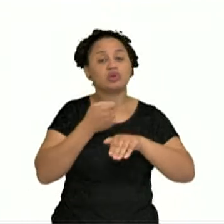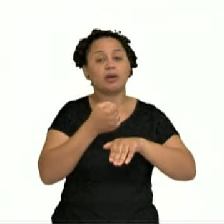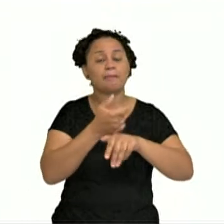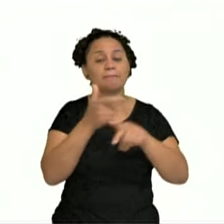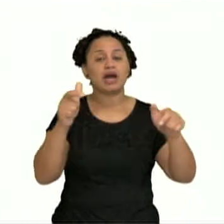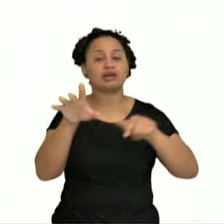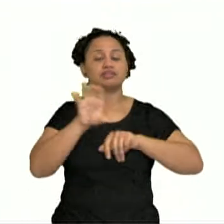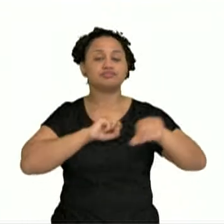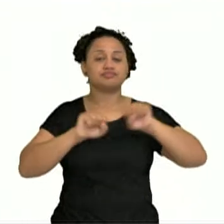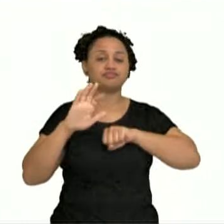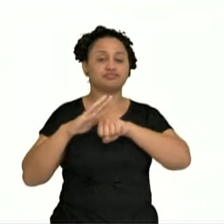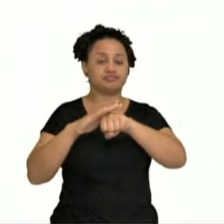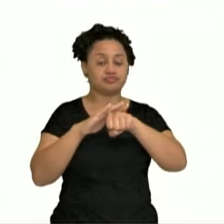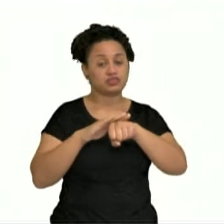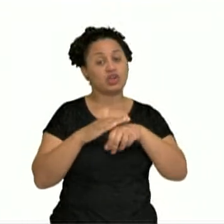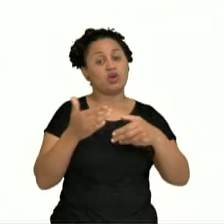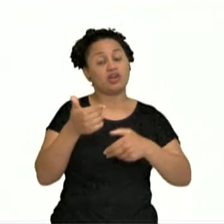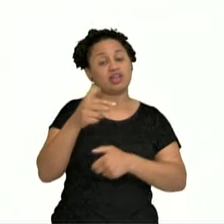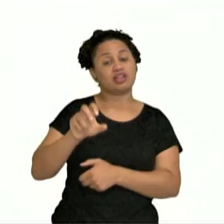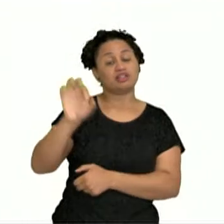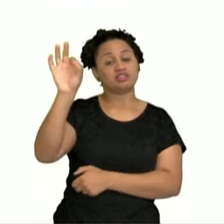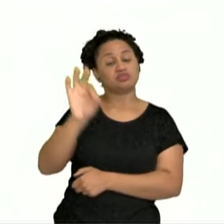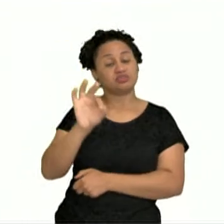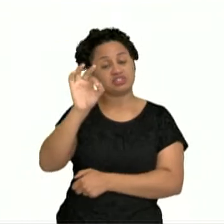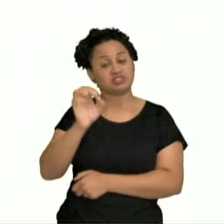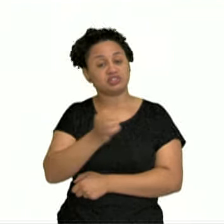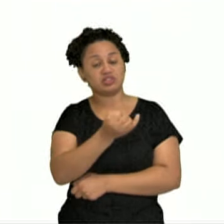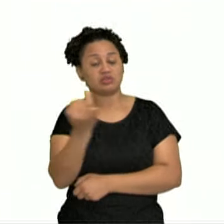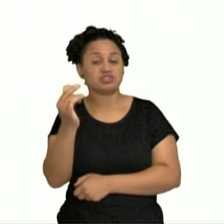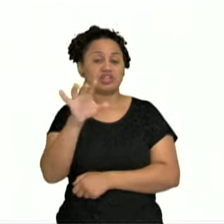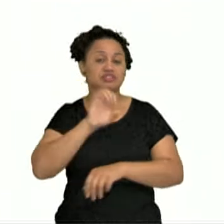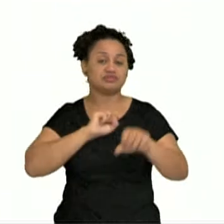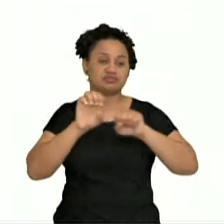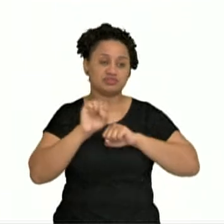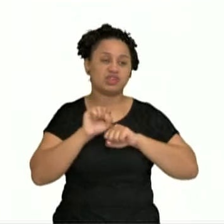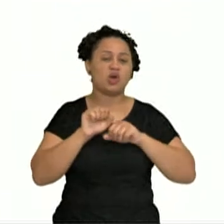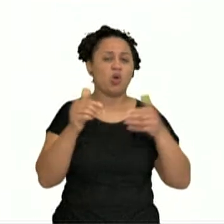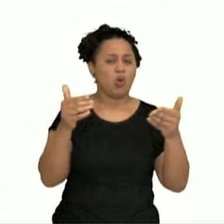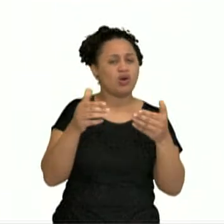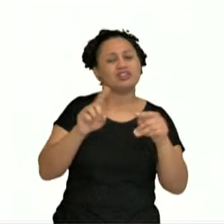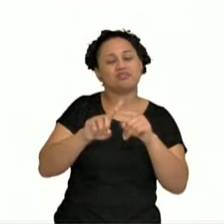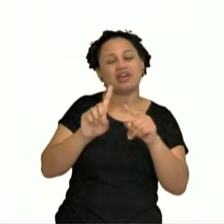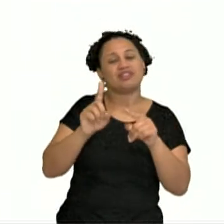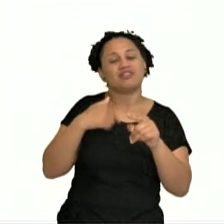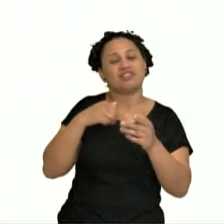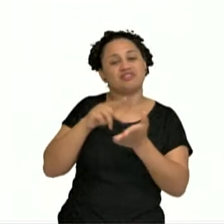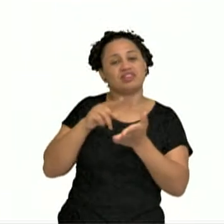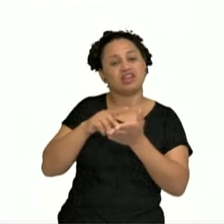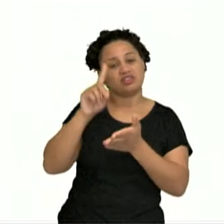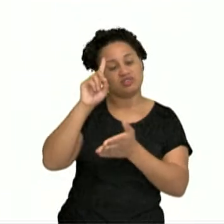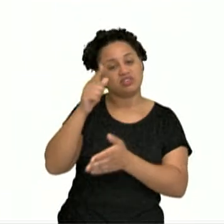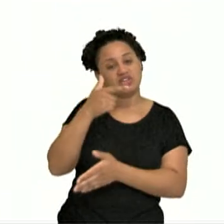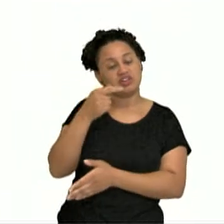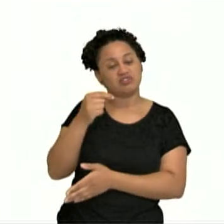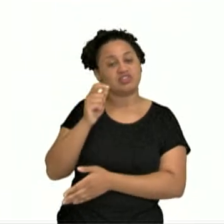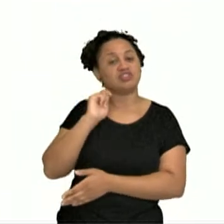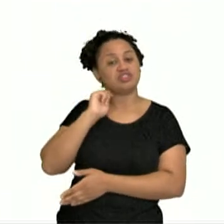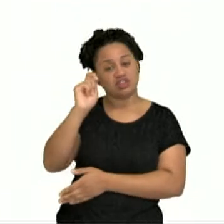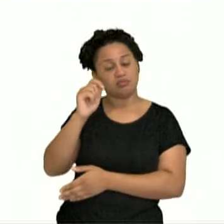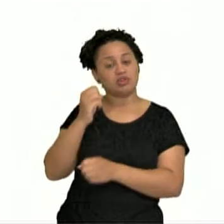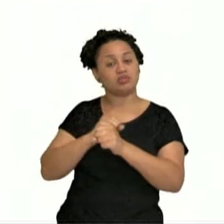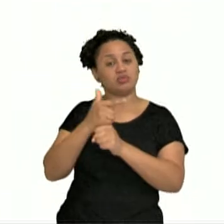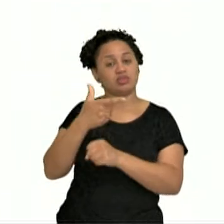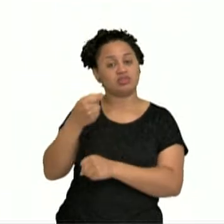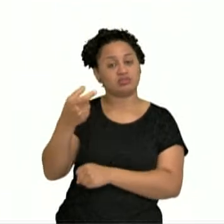que acumula hoje 15% de contágios. Hoje que eu digo, porém, foi no dia 20 de abril de 2020 que saiu essa